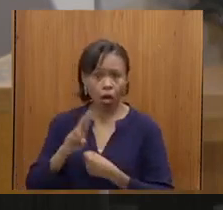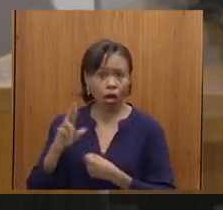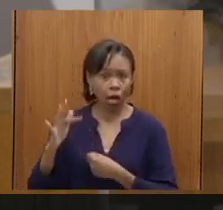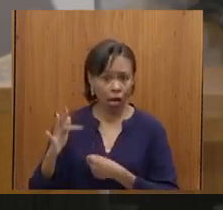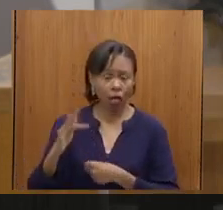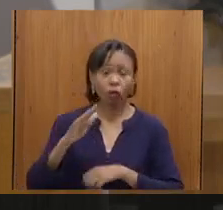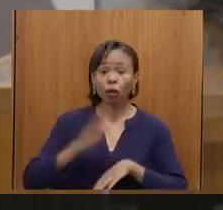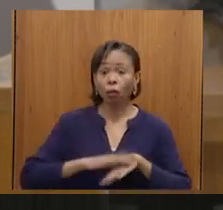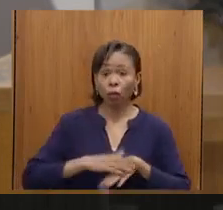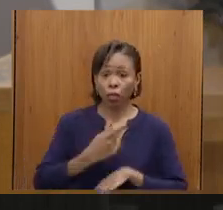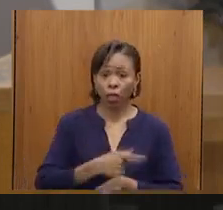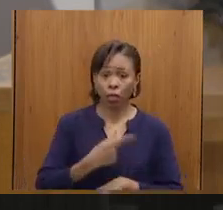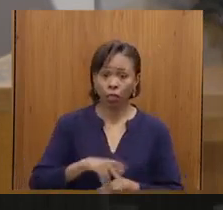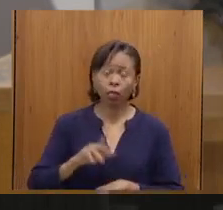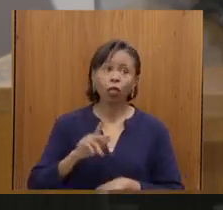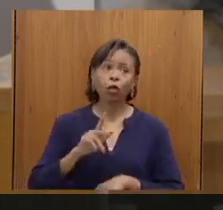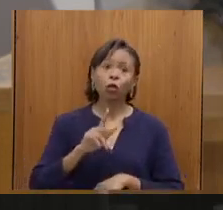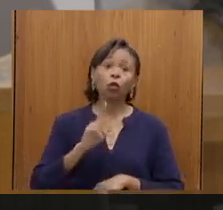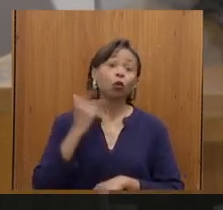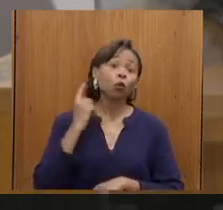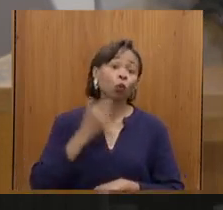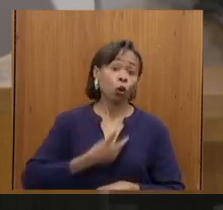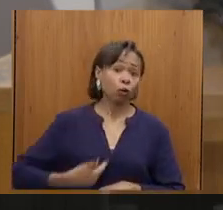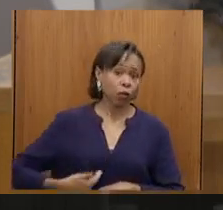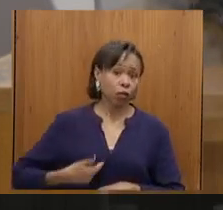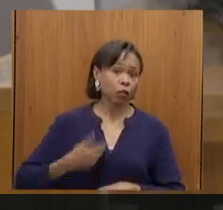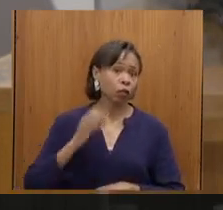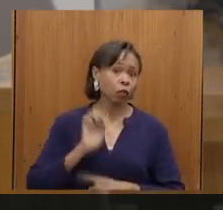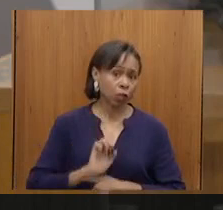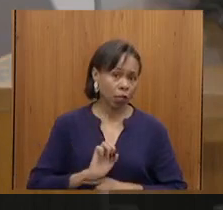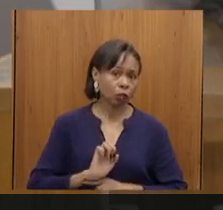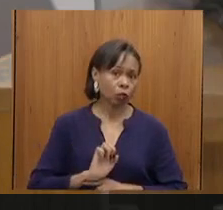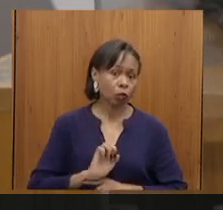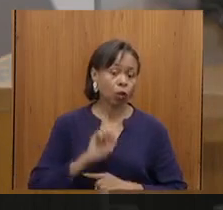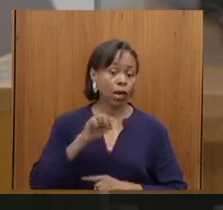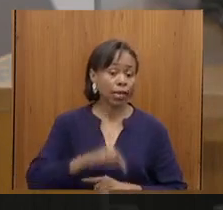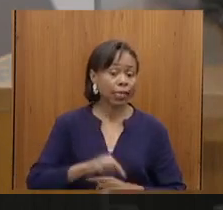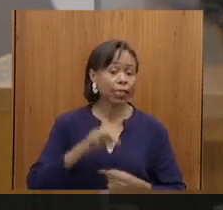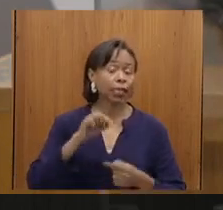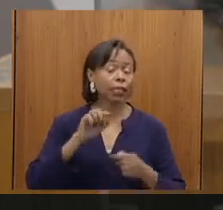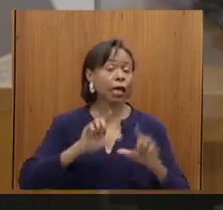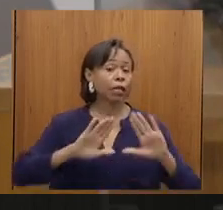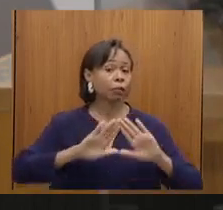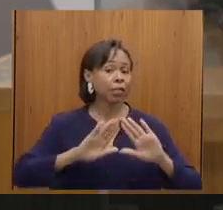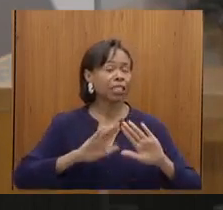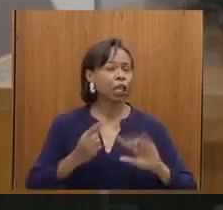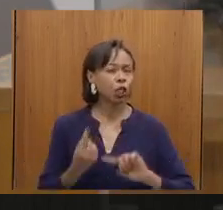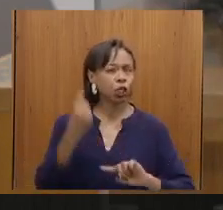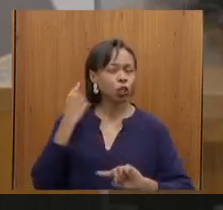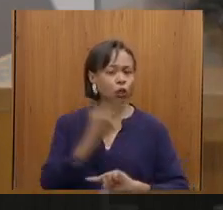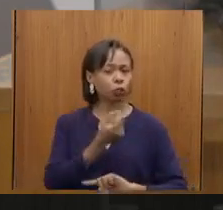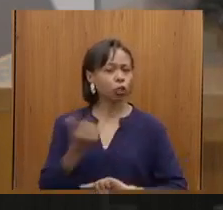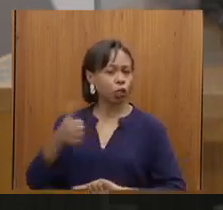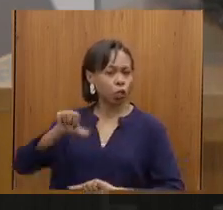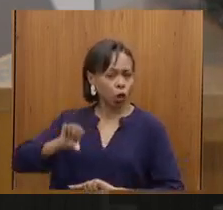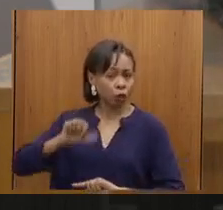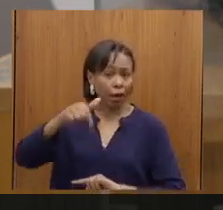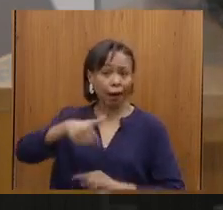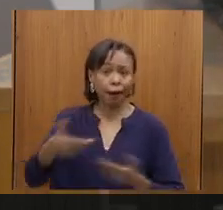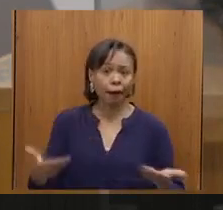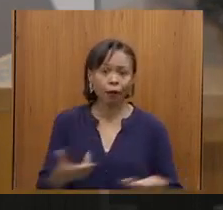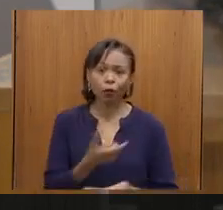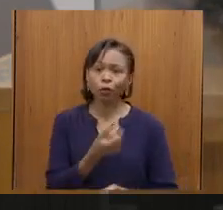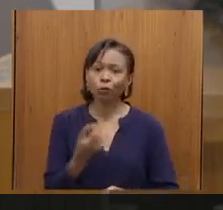governo do Estado aqui na Assembleia Legislativa desde 2019. Nós estamos terminando o ano de 2021. De lá